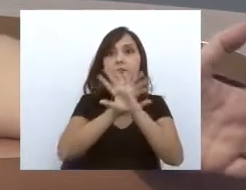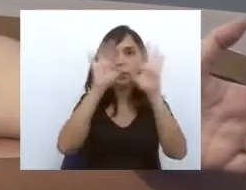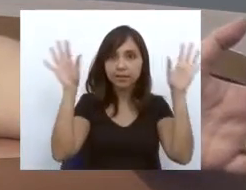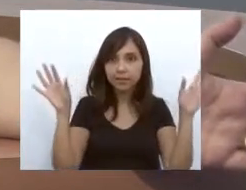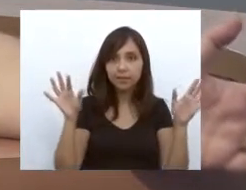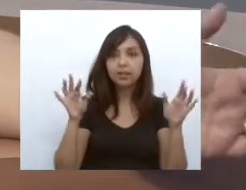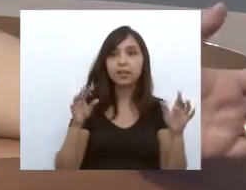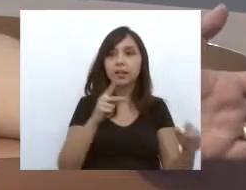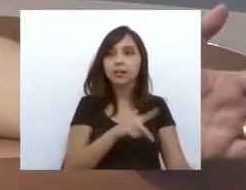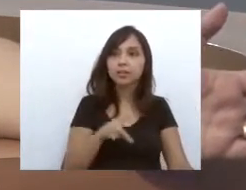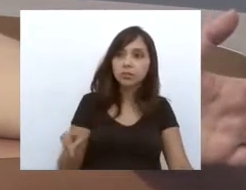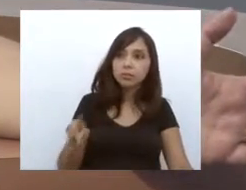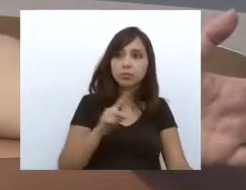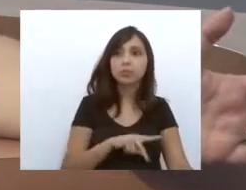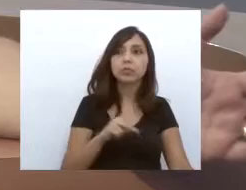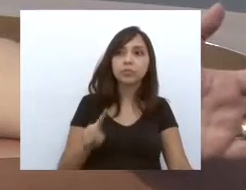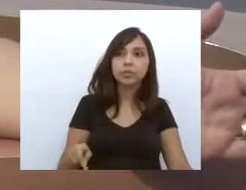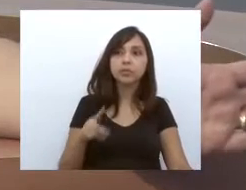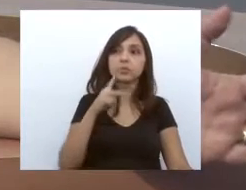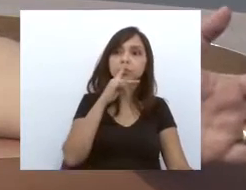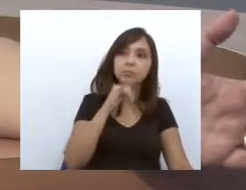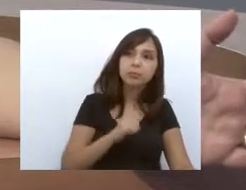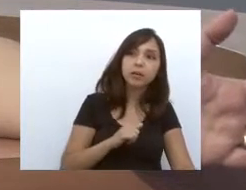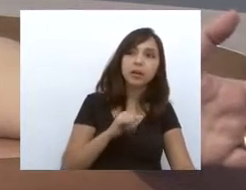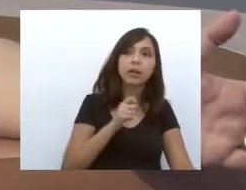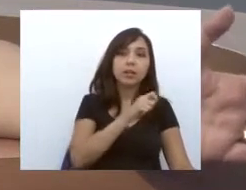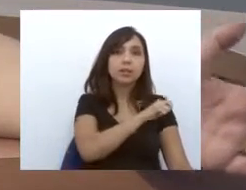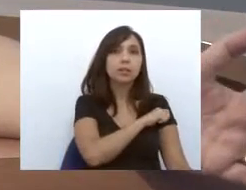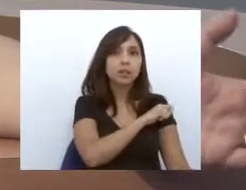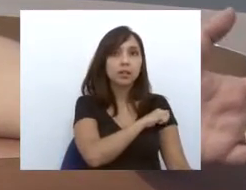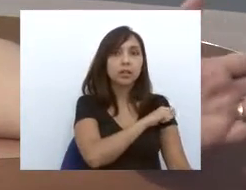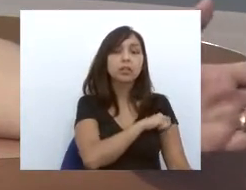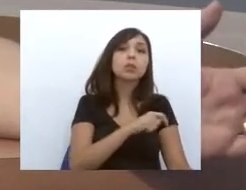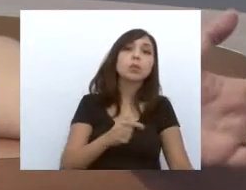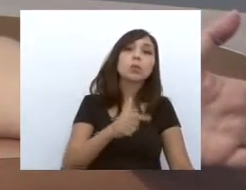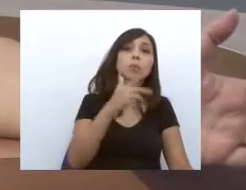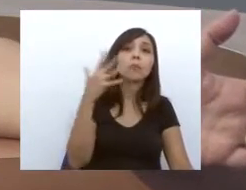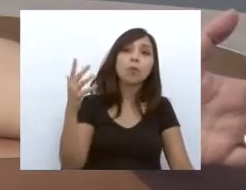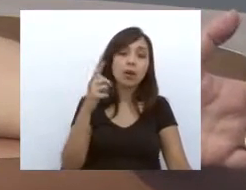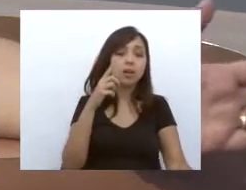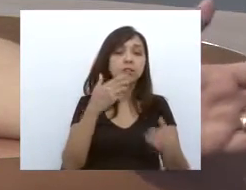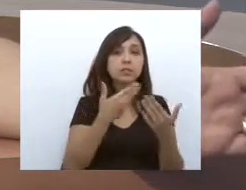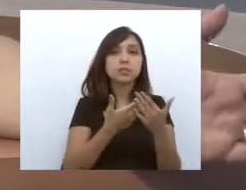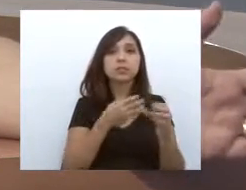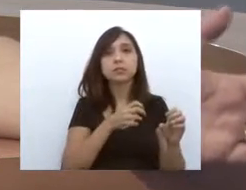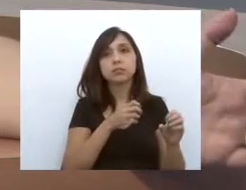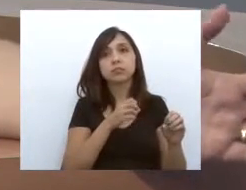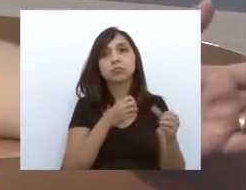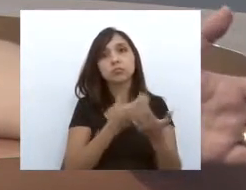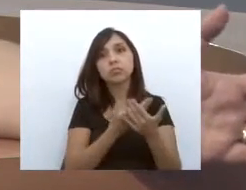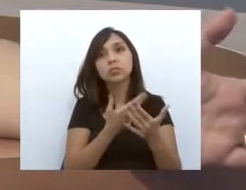esclarecer os professores, esclarecer os pais, os alunos, quais são as escolas e por quê as escolas